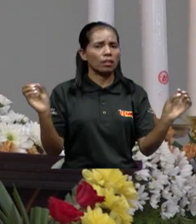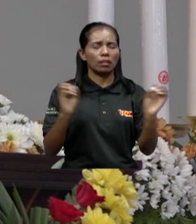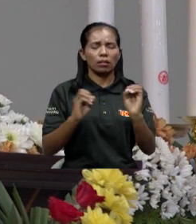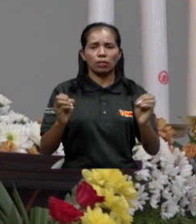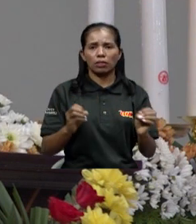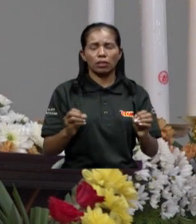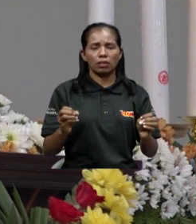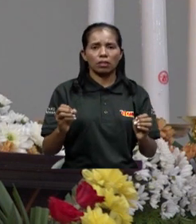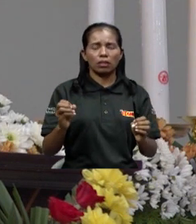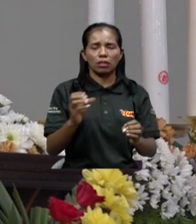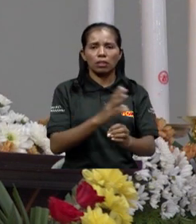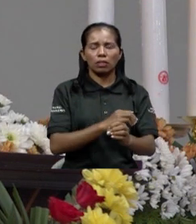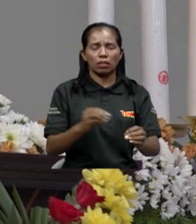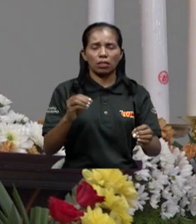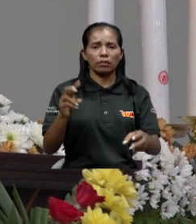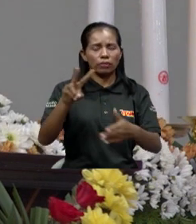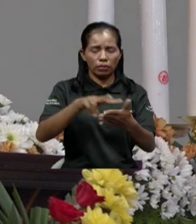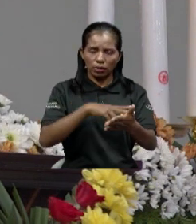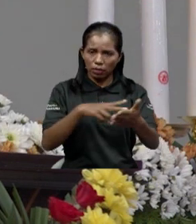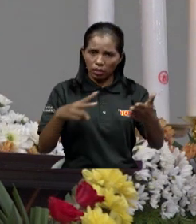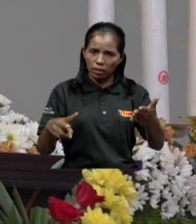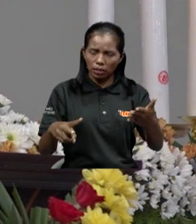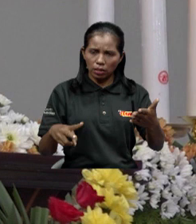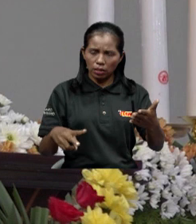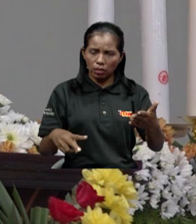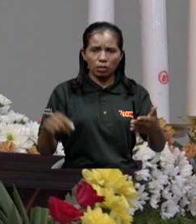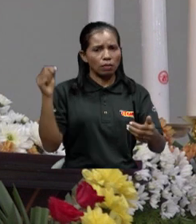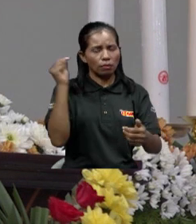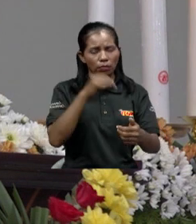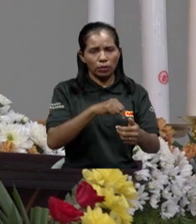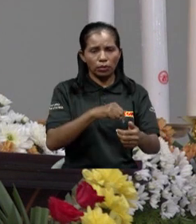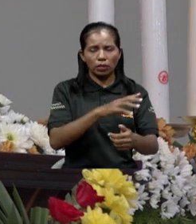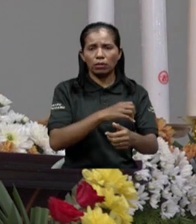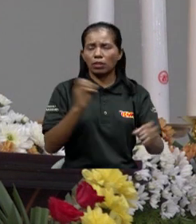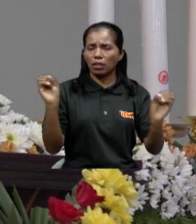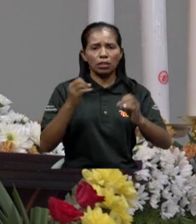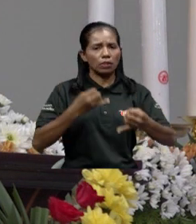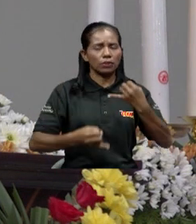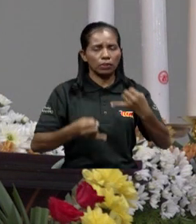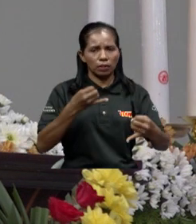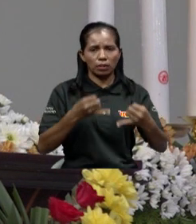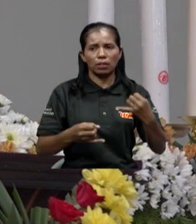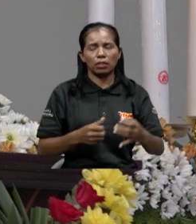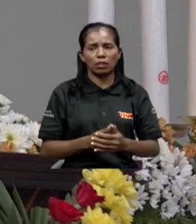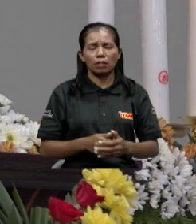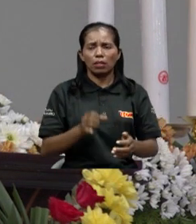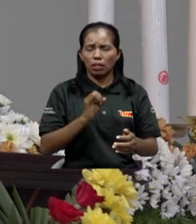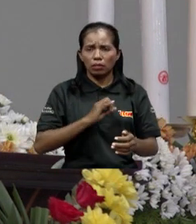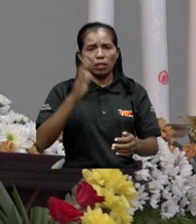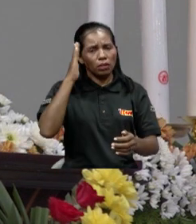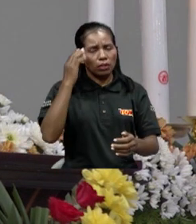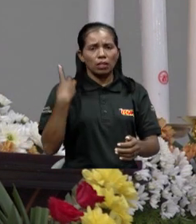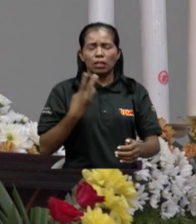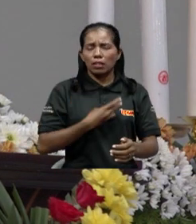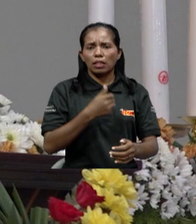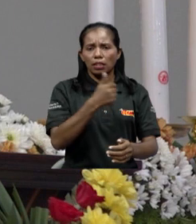ódio, violência, opressão, bosso, injustiça. Tane anoi ita idei de la